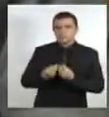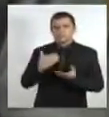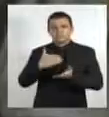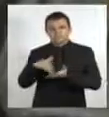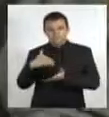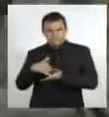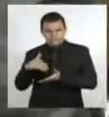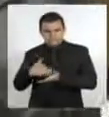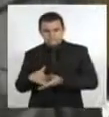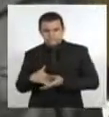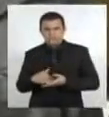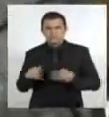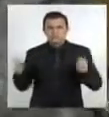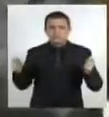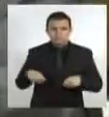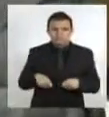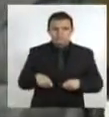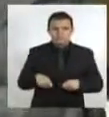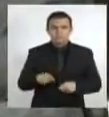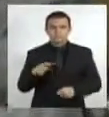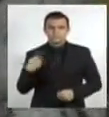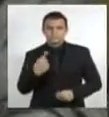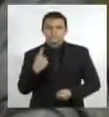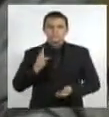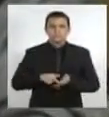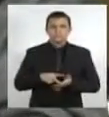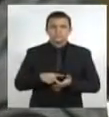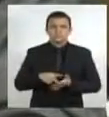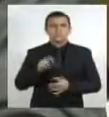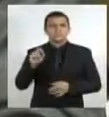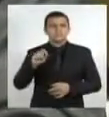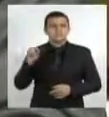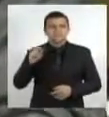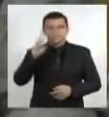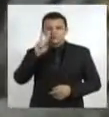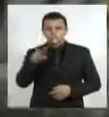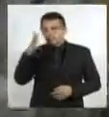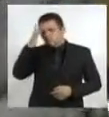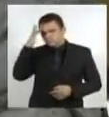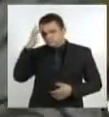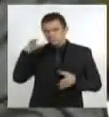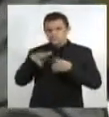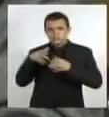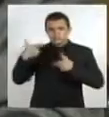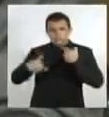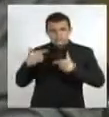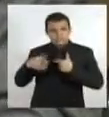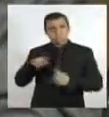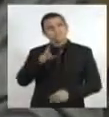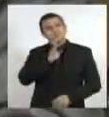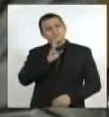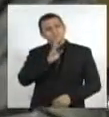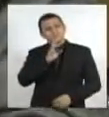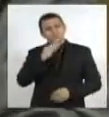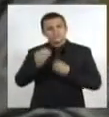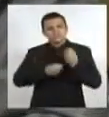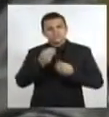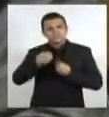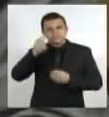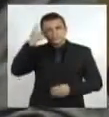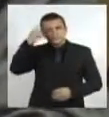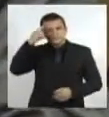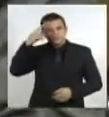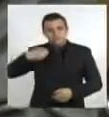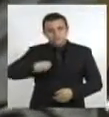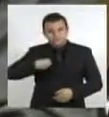secretarias, para que a gente possa ouvir aqueles atores, que são os trabalhadores, que conhecem como ninguém o dia a dia, para que